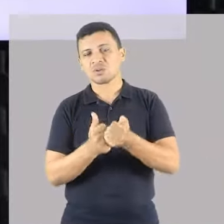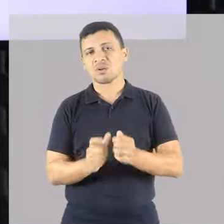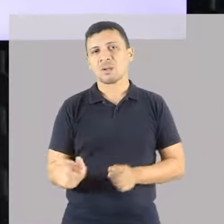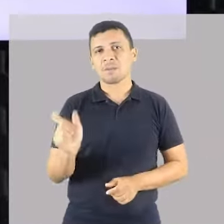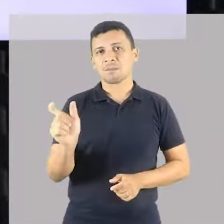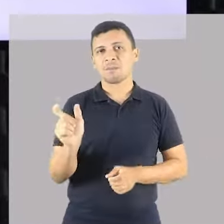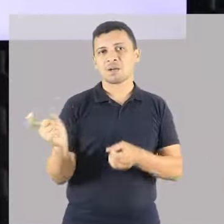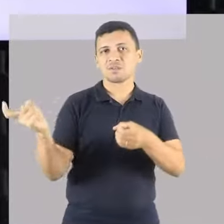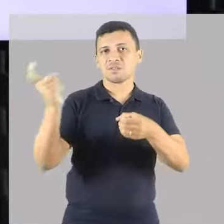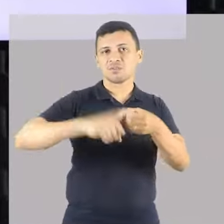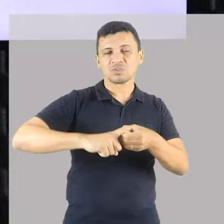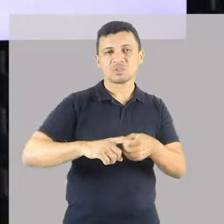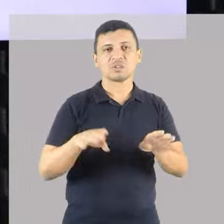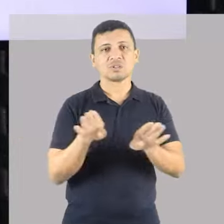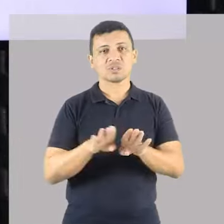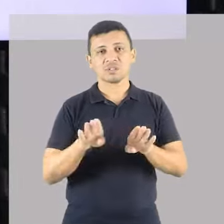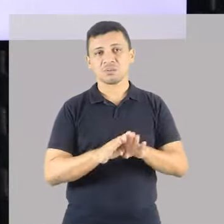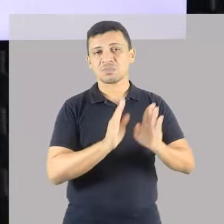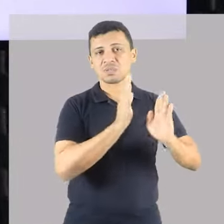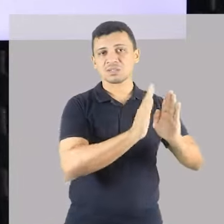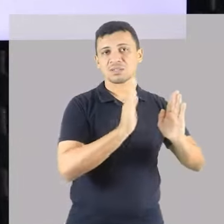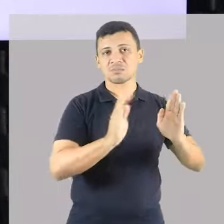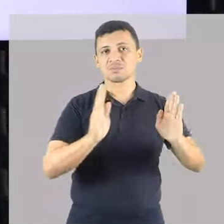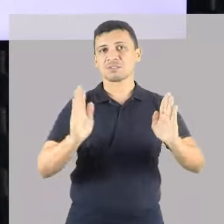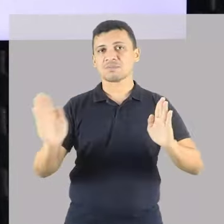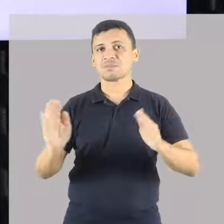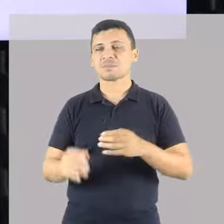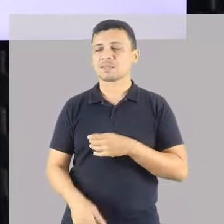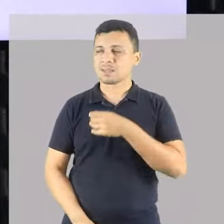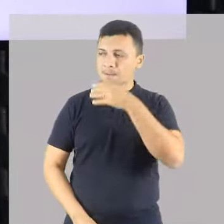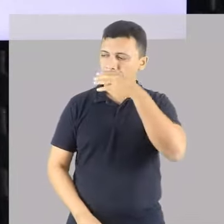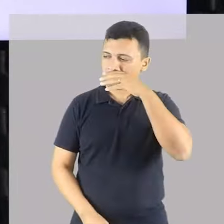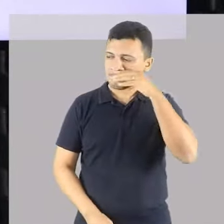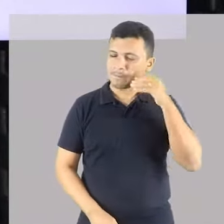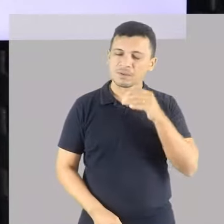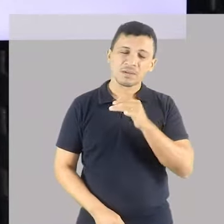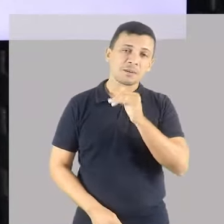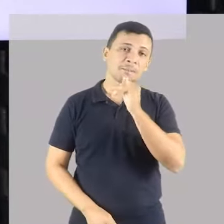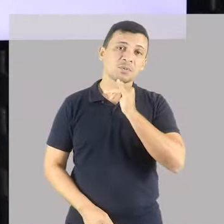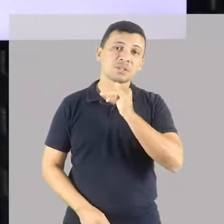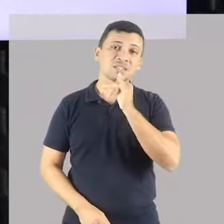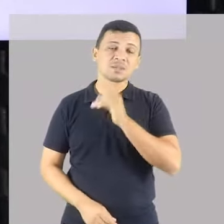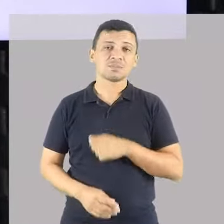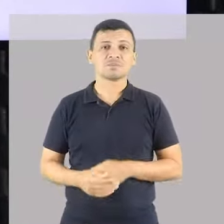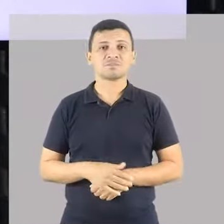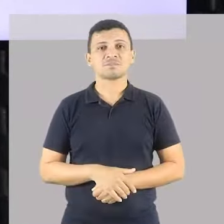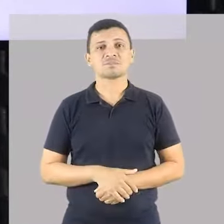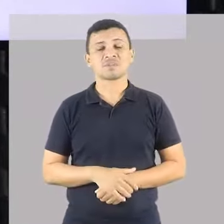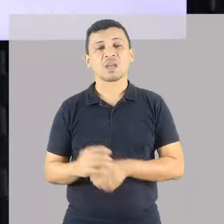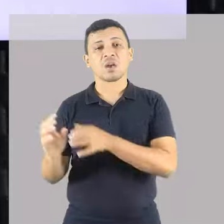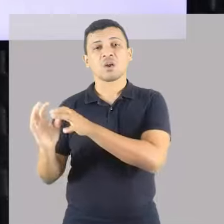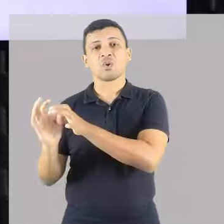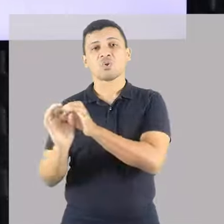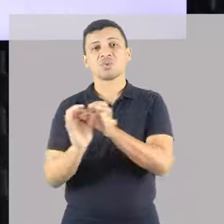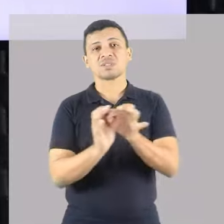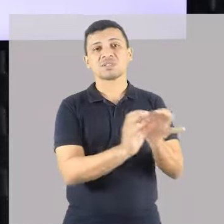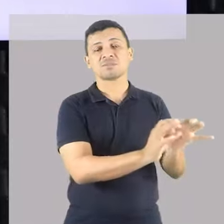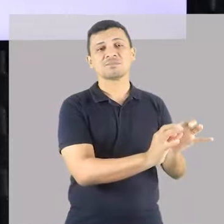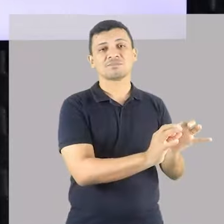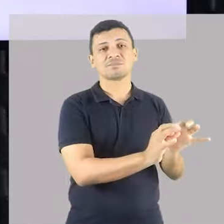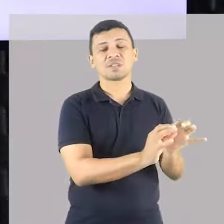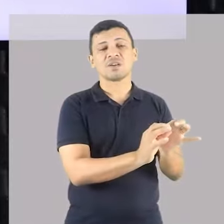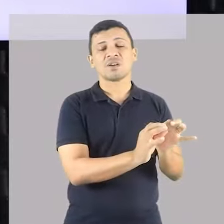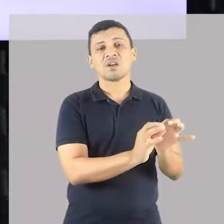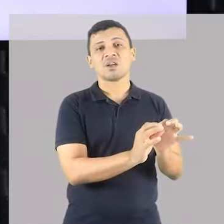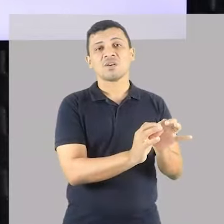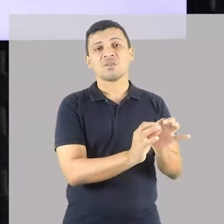para fazer sequenciamento por exemplo a a a coesão o elemento coesivo ele não só